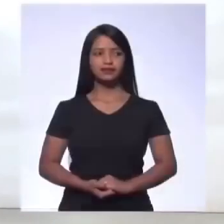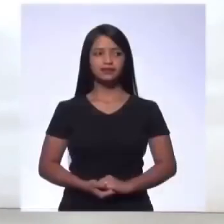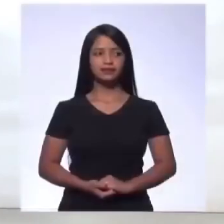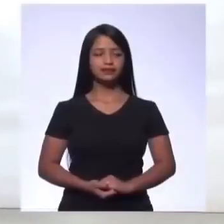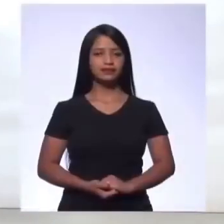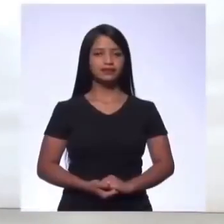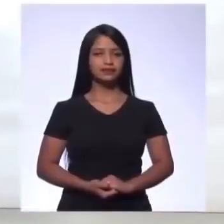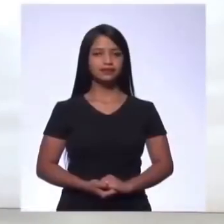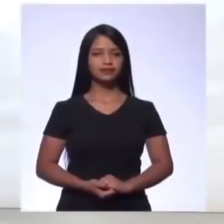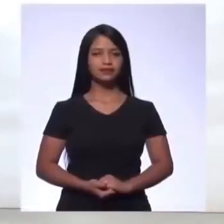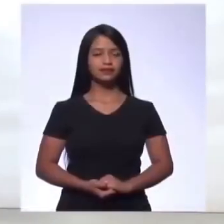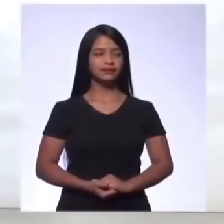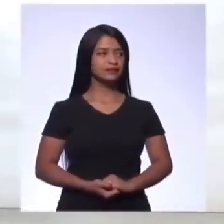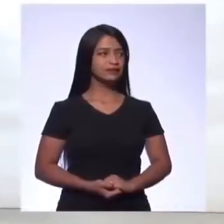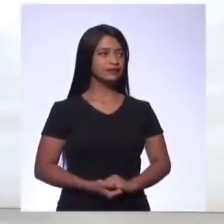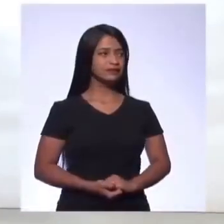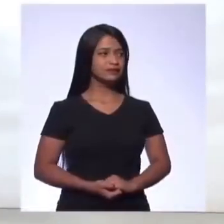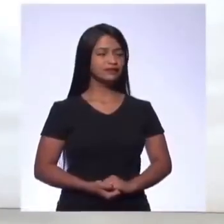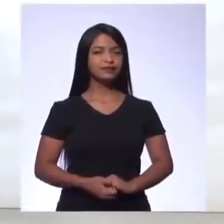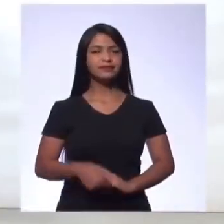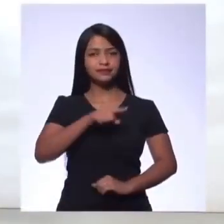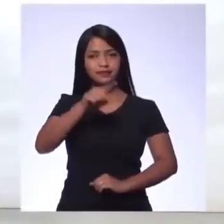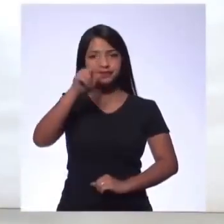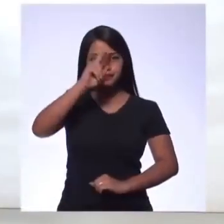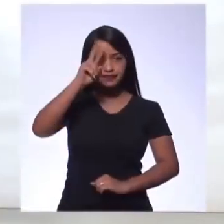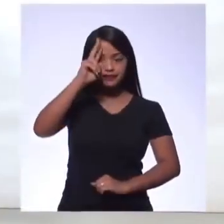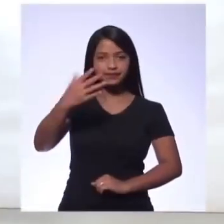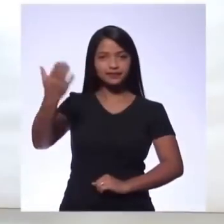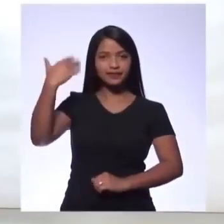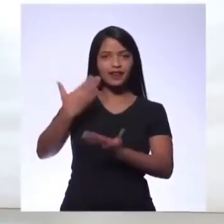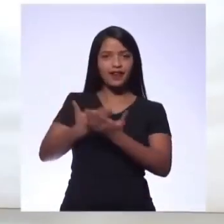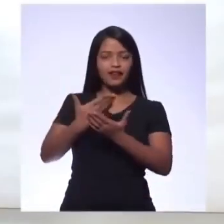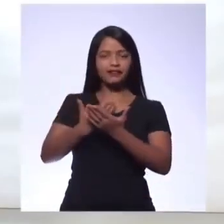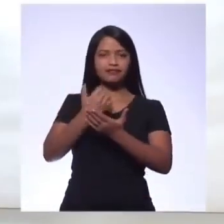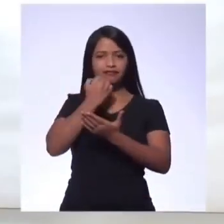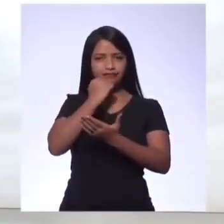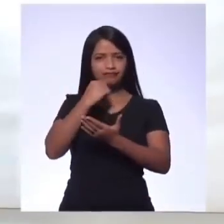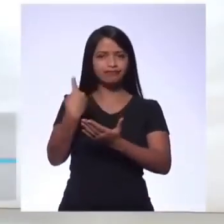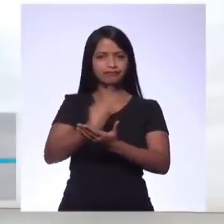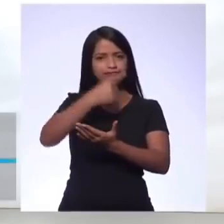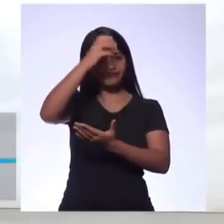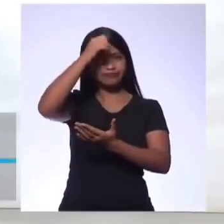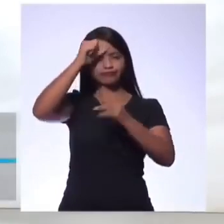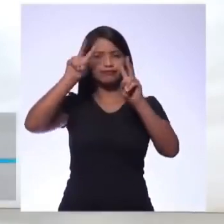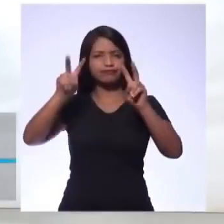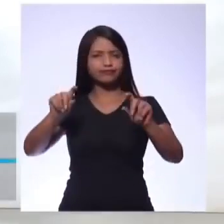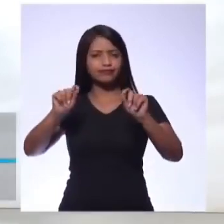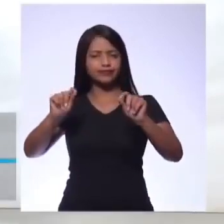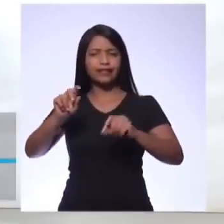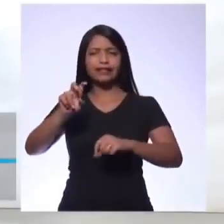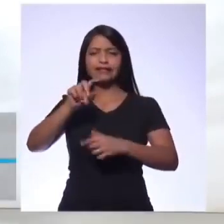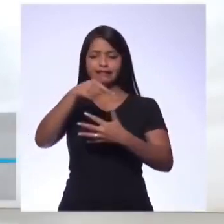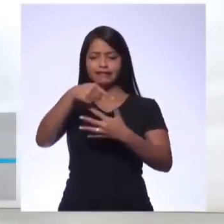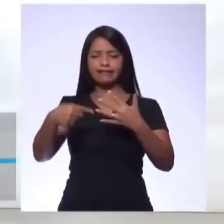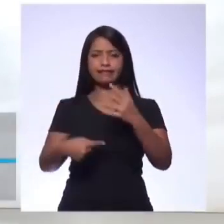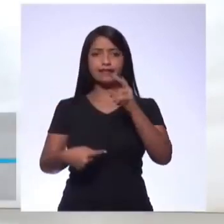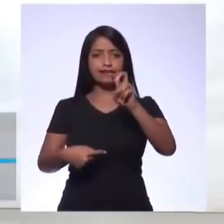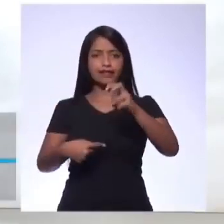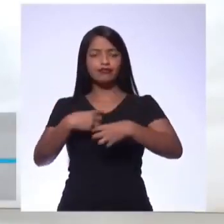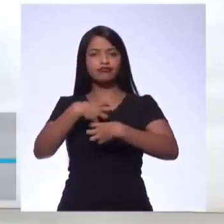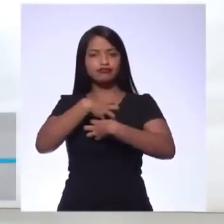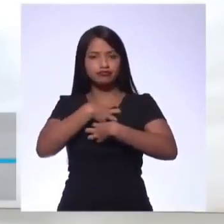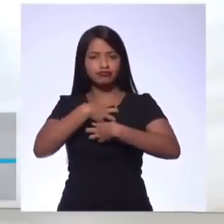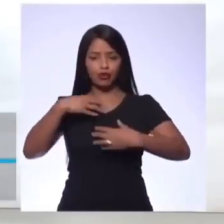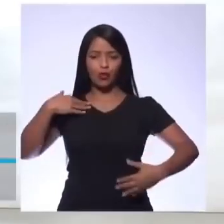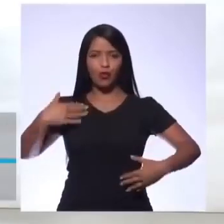Vocês estão lembrando que nas aulas de ciências aqui a gente tinha tratado dos cinco sentidos e tudo mais, né? Em algumas aulas a gente dividiu. Pois